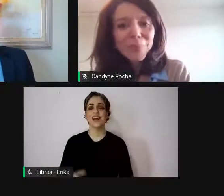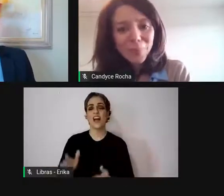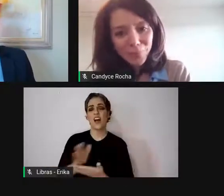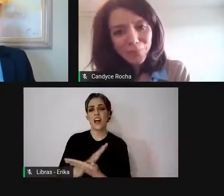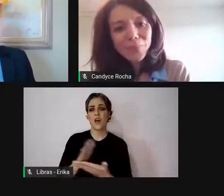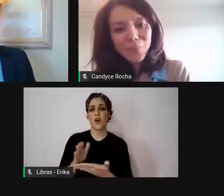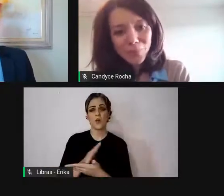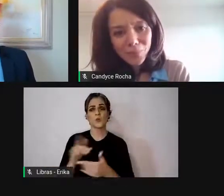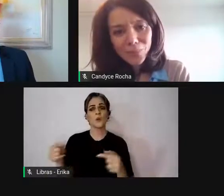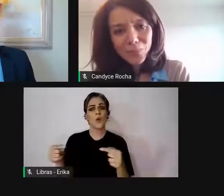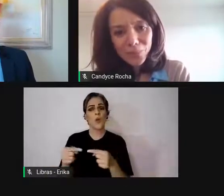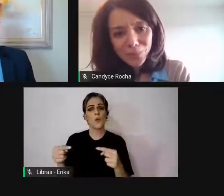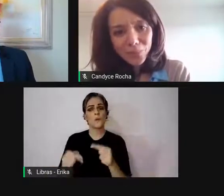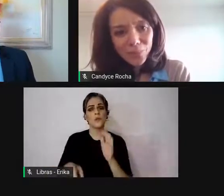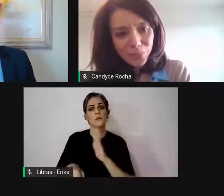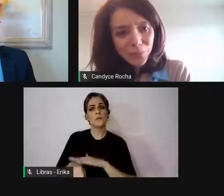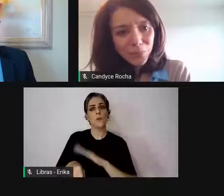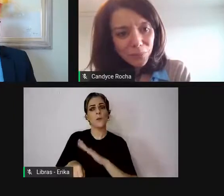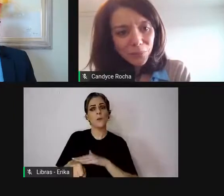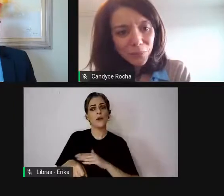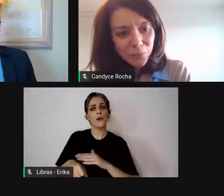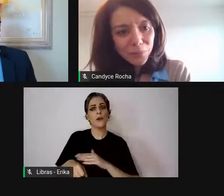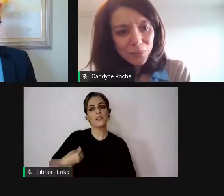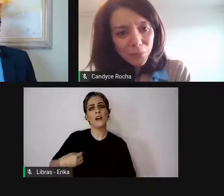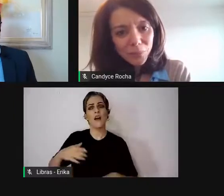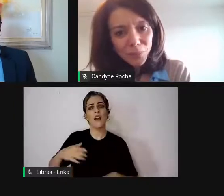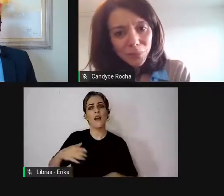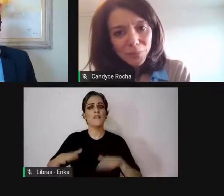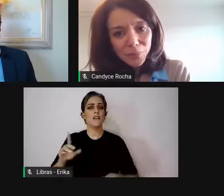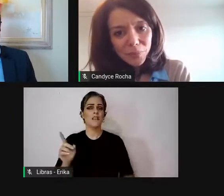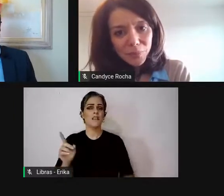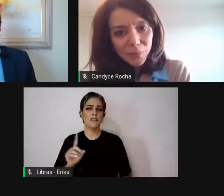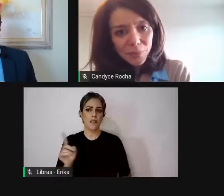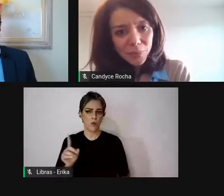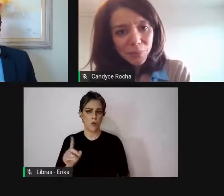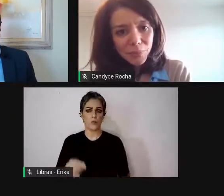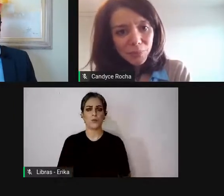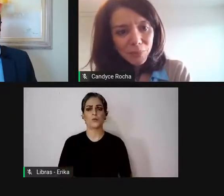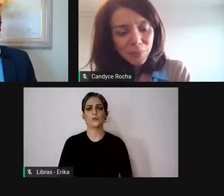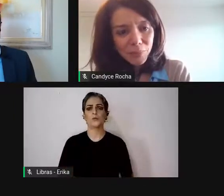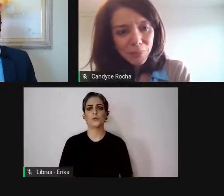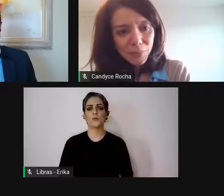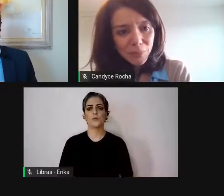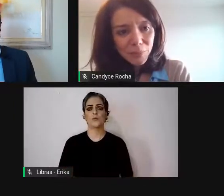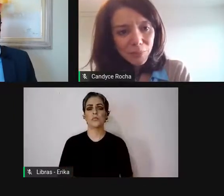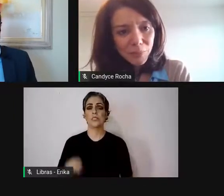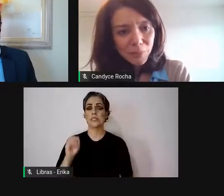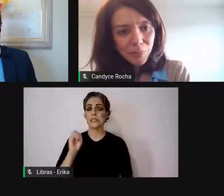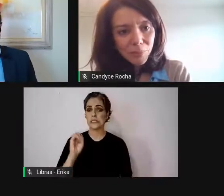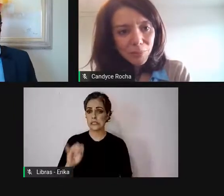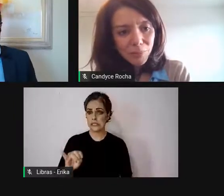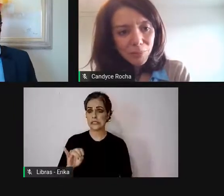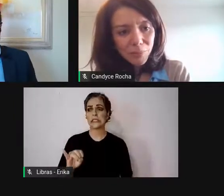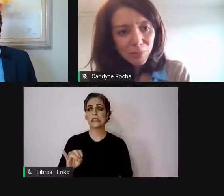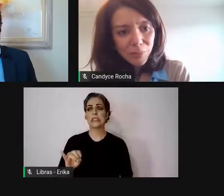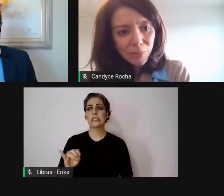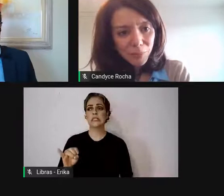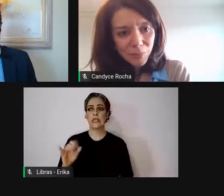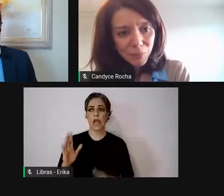isso, outros não. Tá? Acho que na verdade, quem consegue passar a etapa de